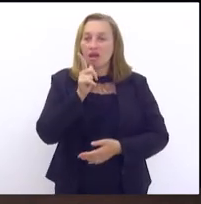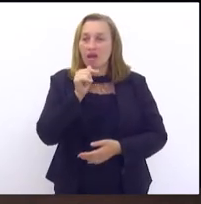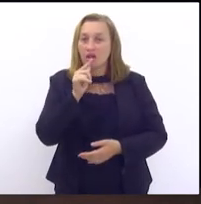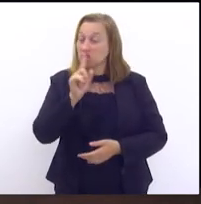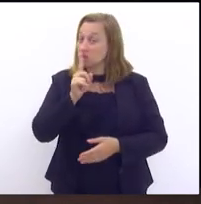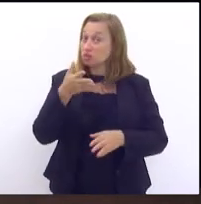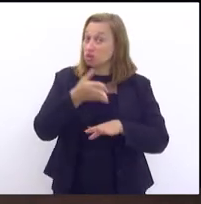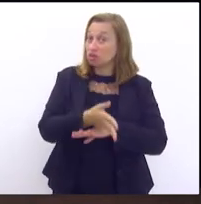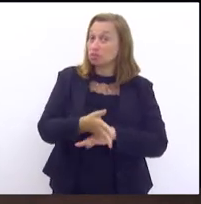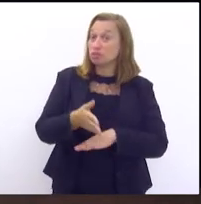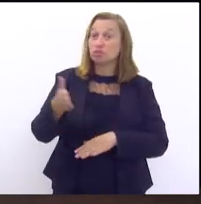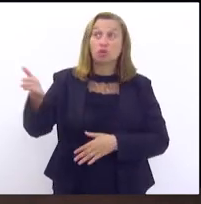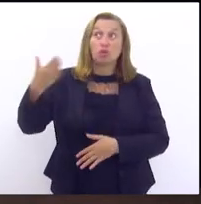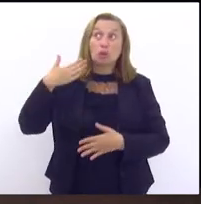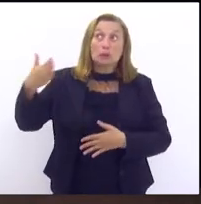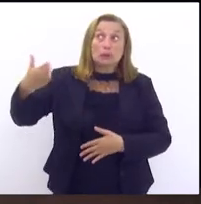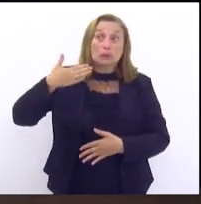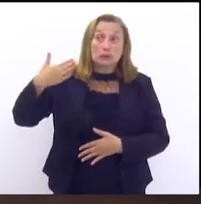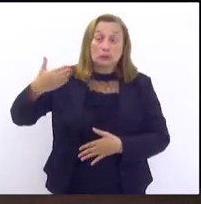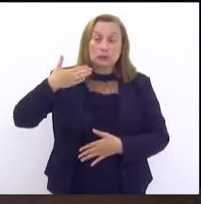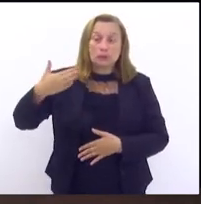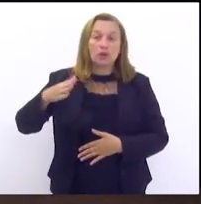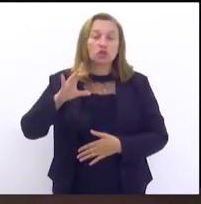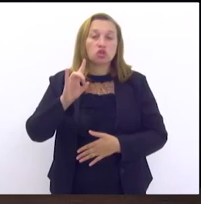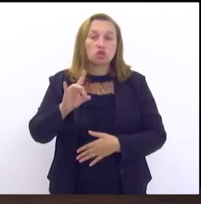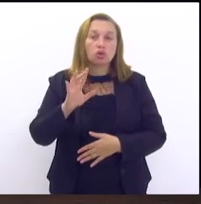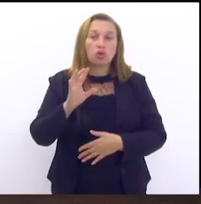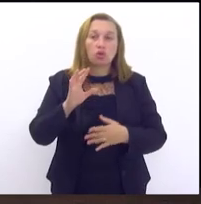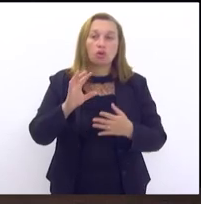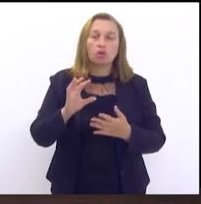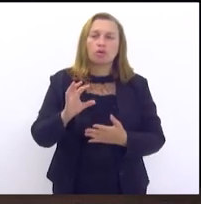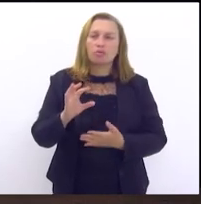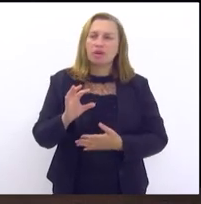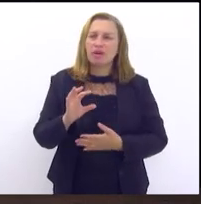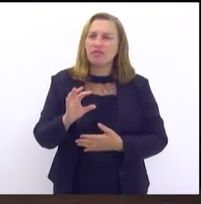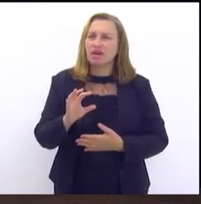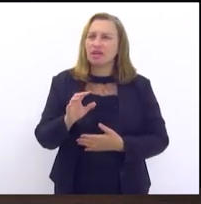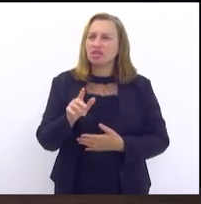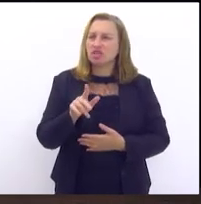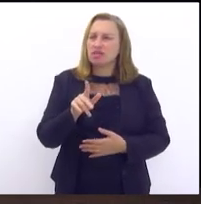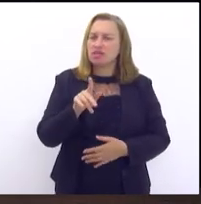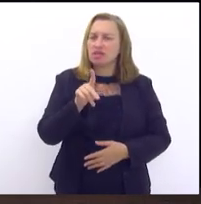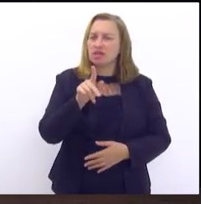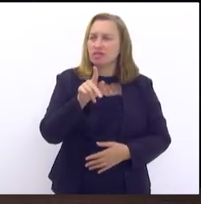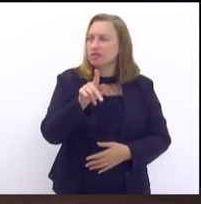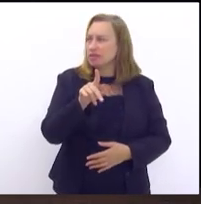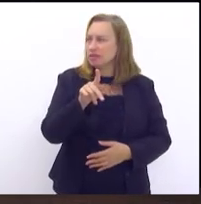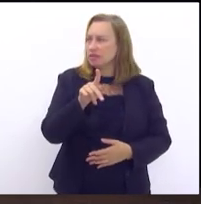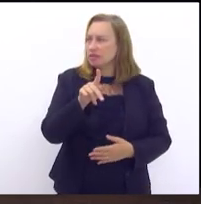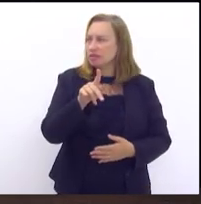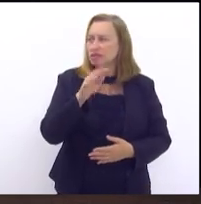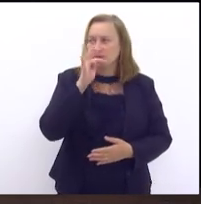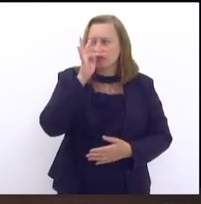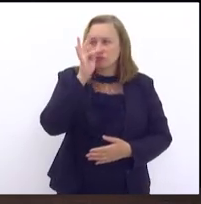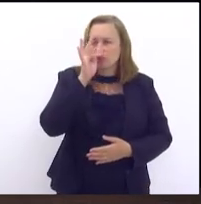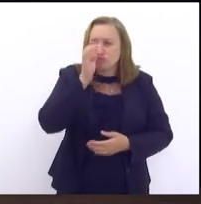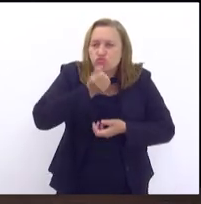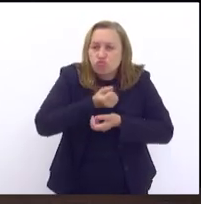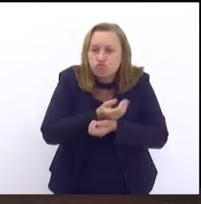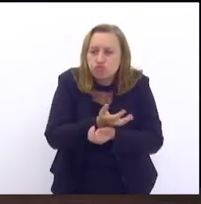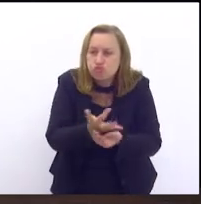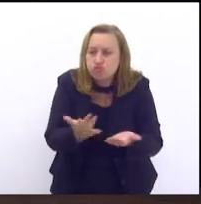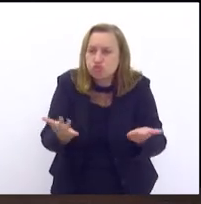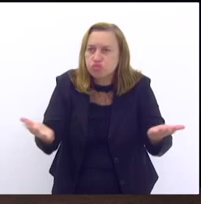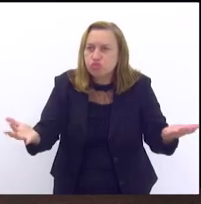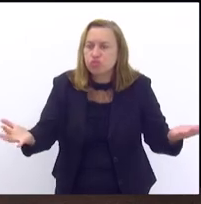verão, nós estamos na primavera. Então, a população da Zona Oeste, acredito que da Baixada Fluminense